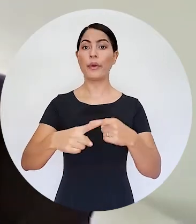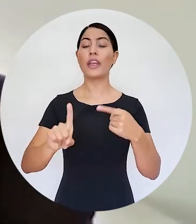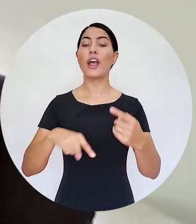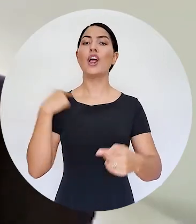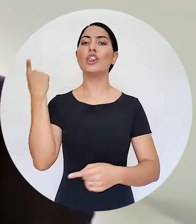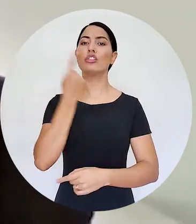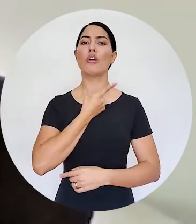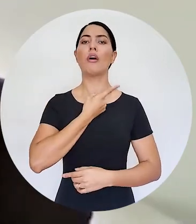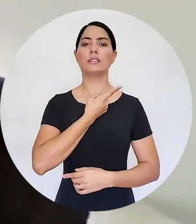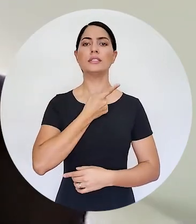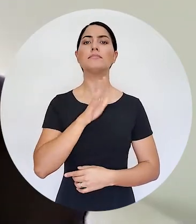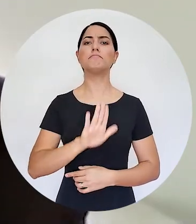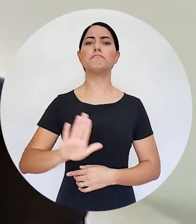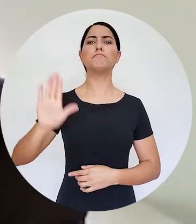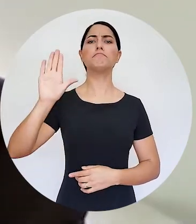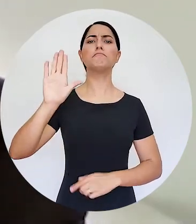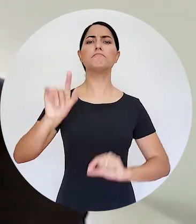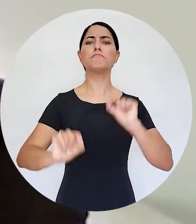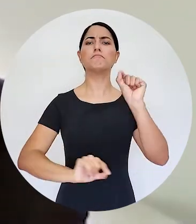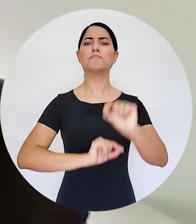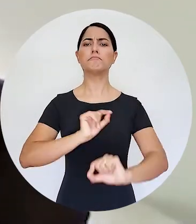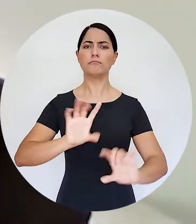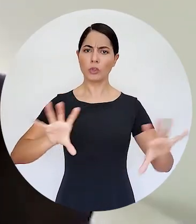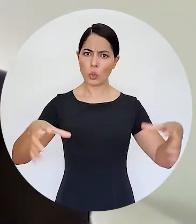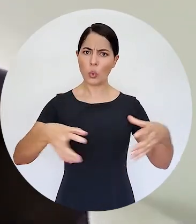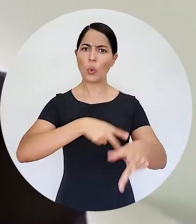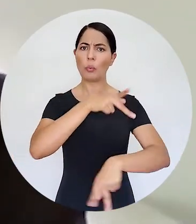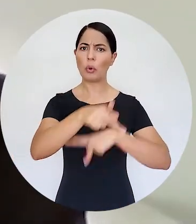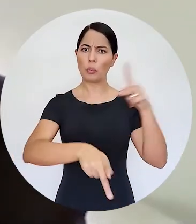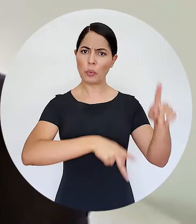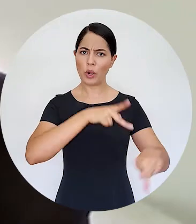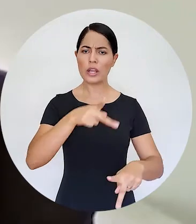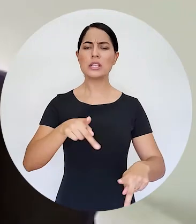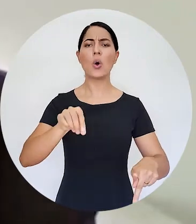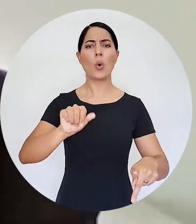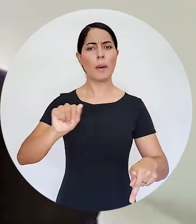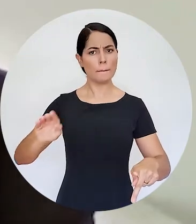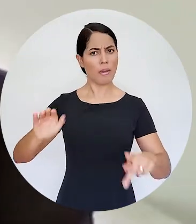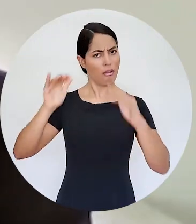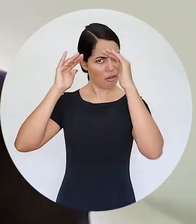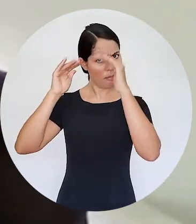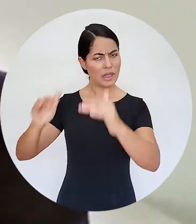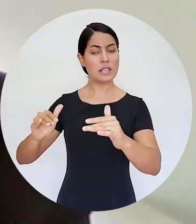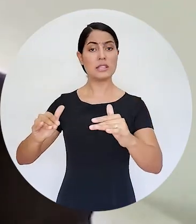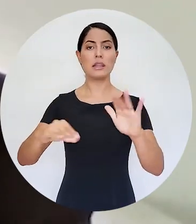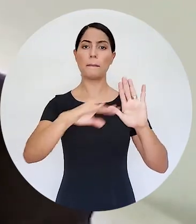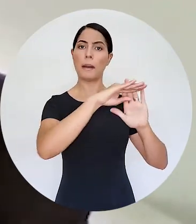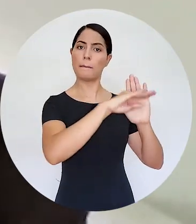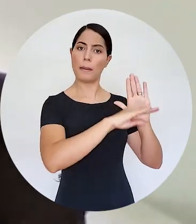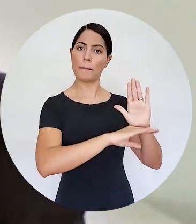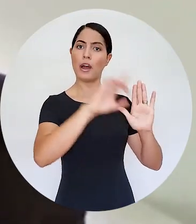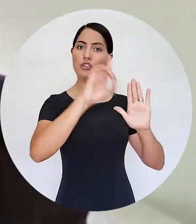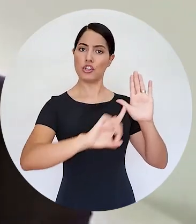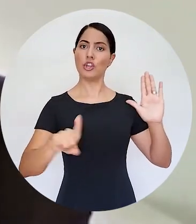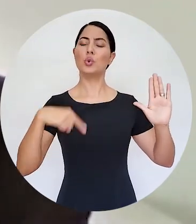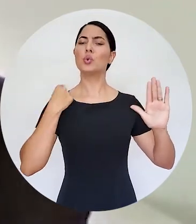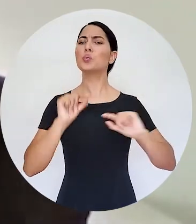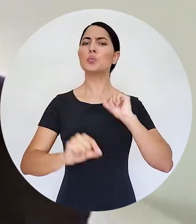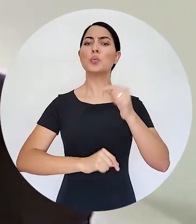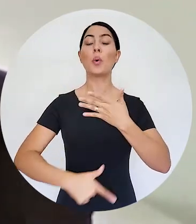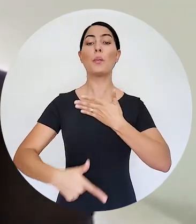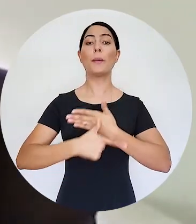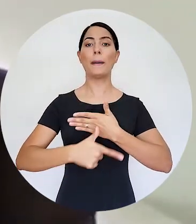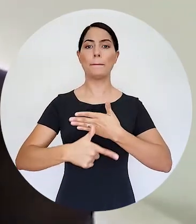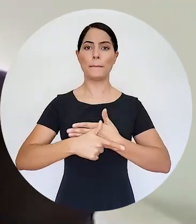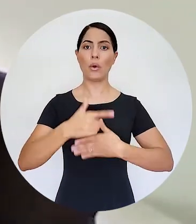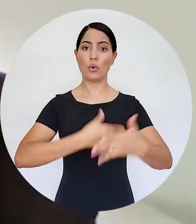carteira e que nós nos comprometemos com a classe com a sociedade com a ordem e ser bem de forma ética e até os nossos